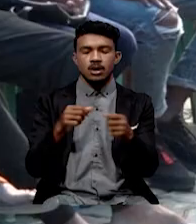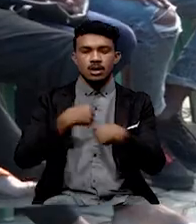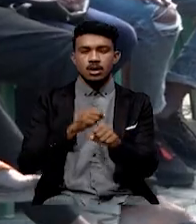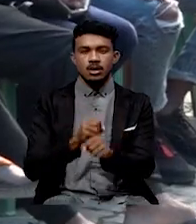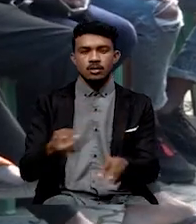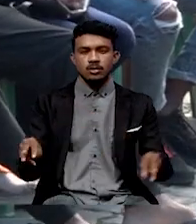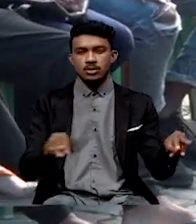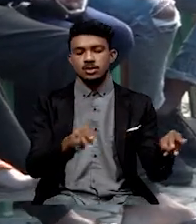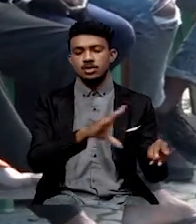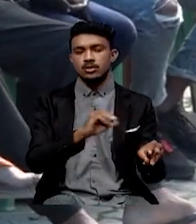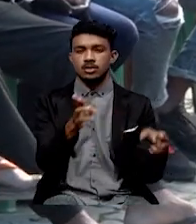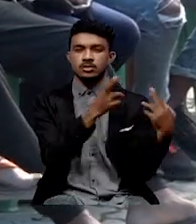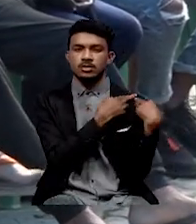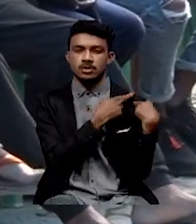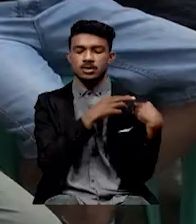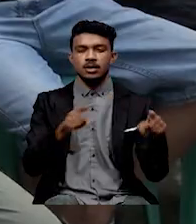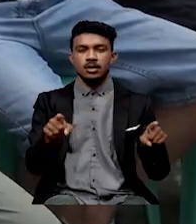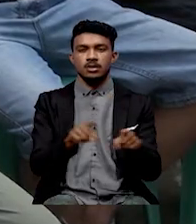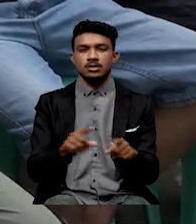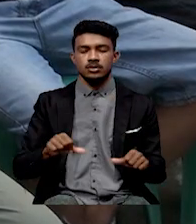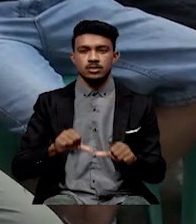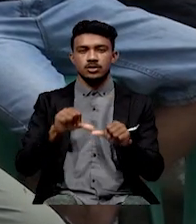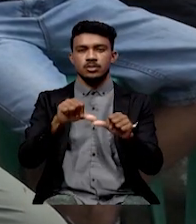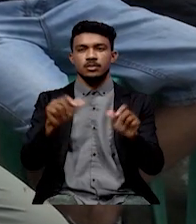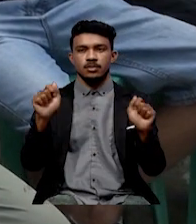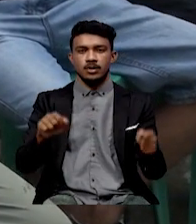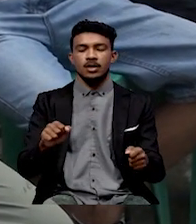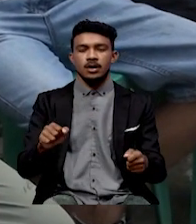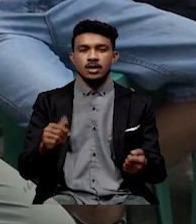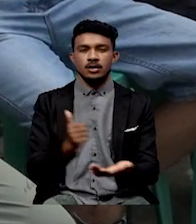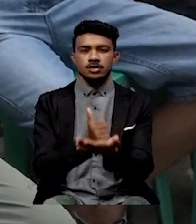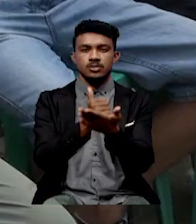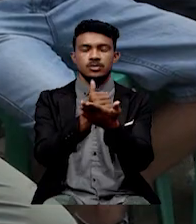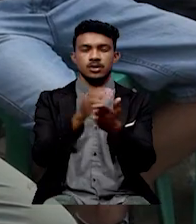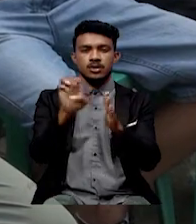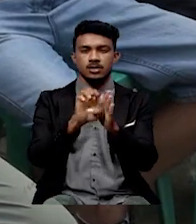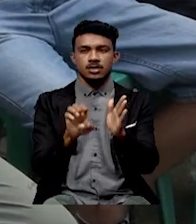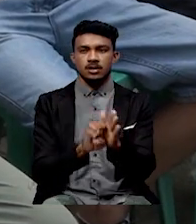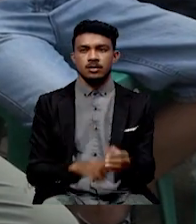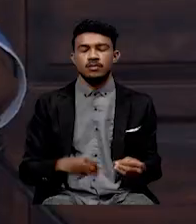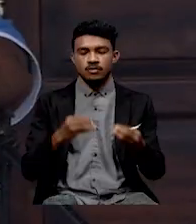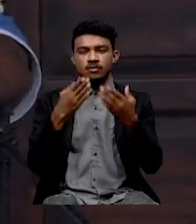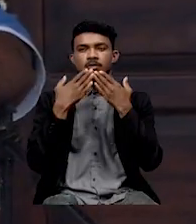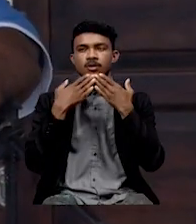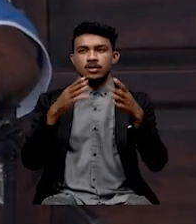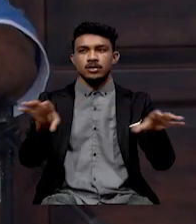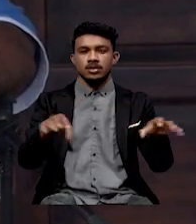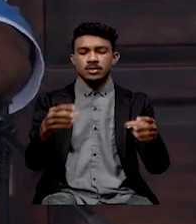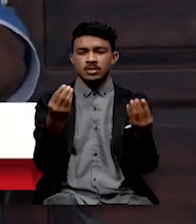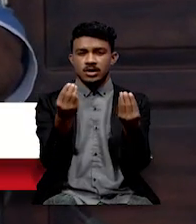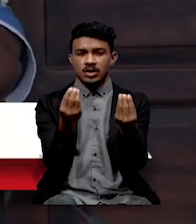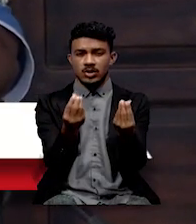no responsabilidade hanesan continuação ho di servi estado. Aprecia, agradece para serviço que tu ali da